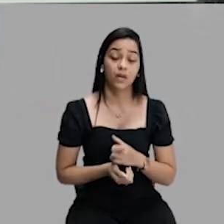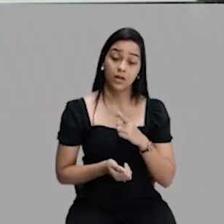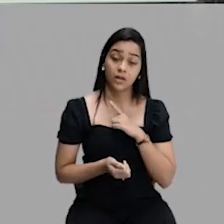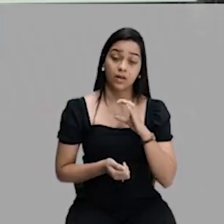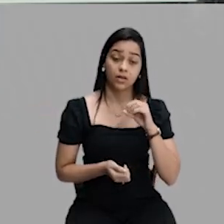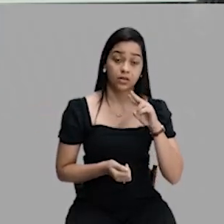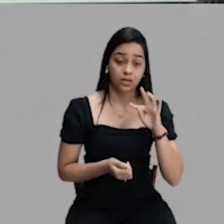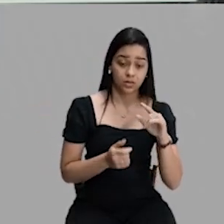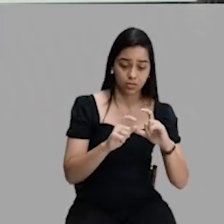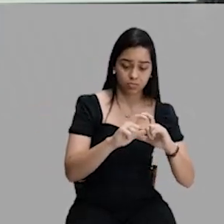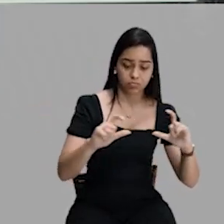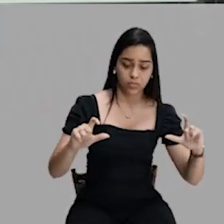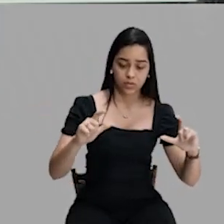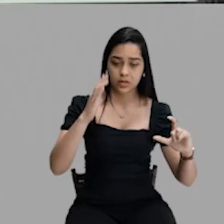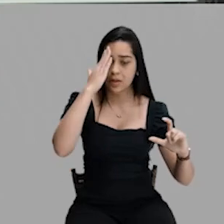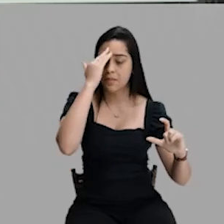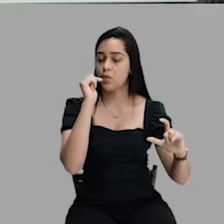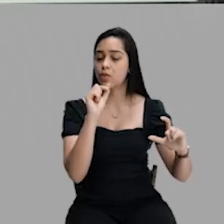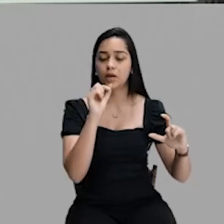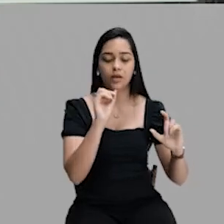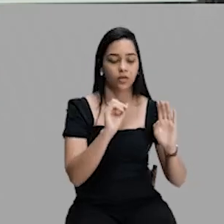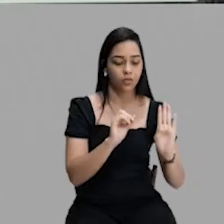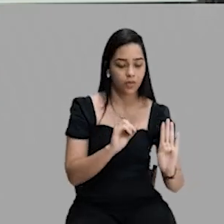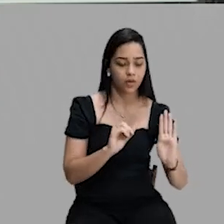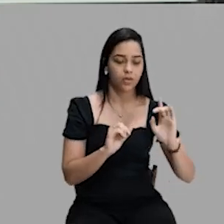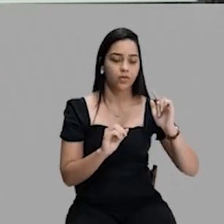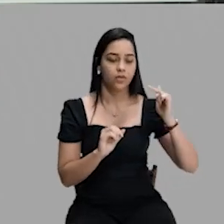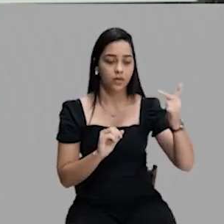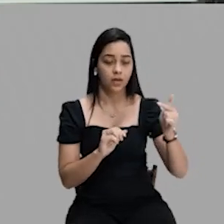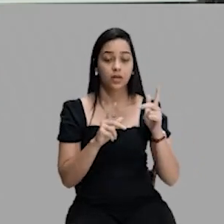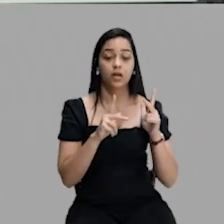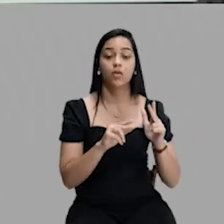Fazendo essa conta aqui, galera, você vai ter que o B ao quadrado